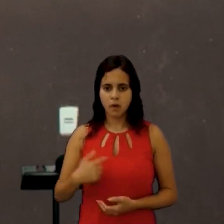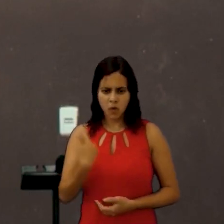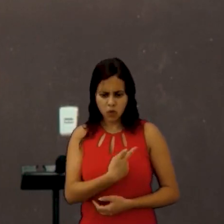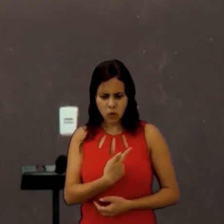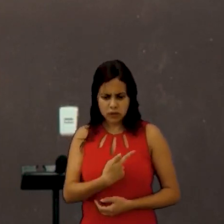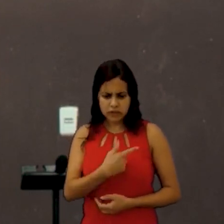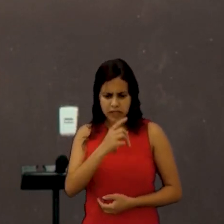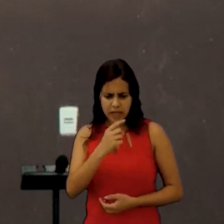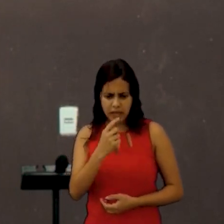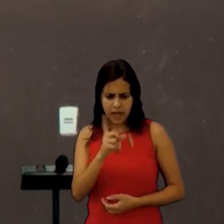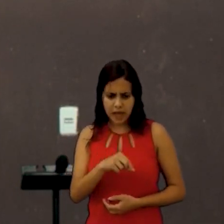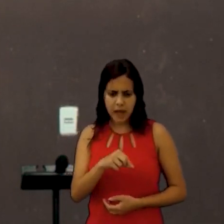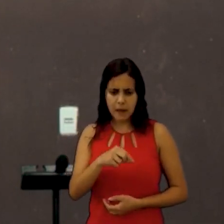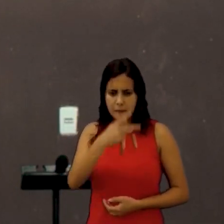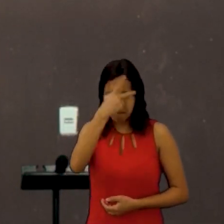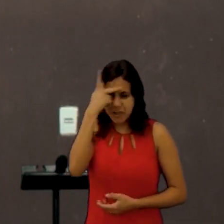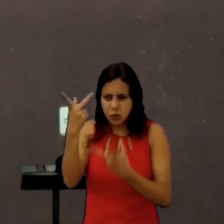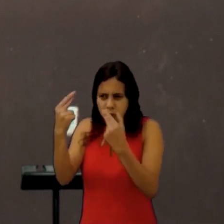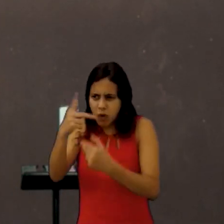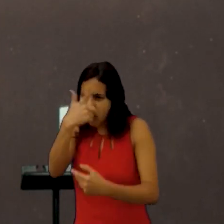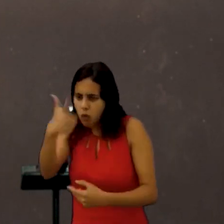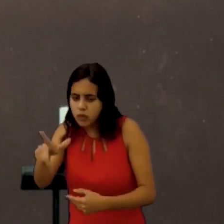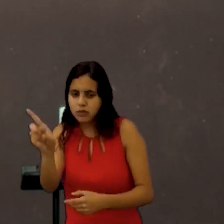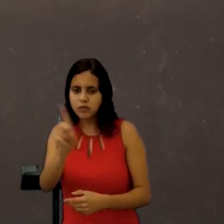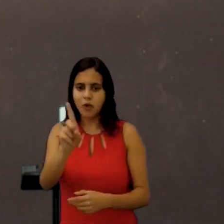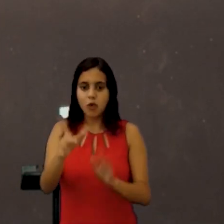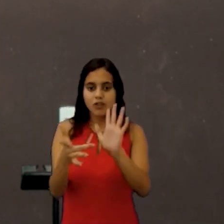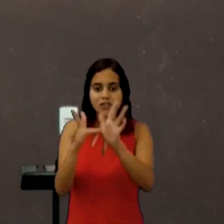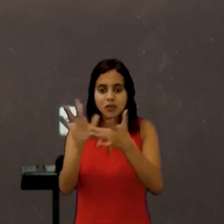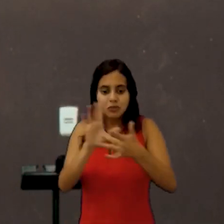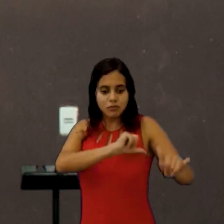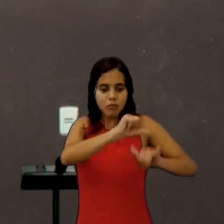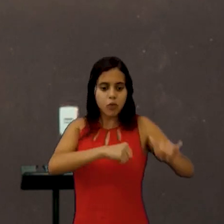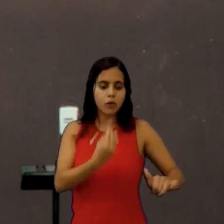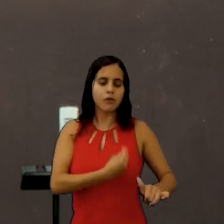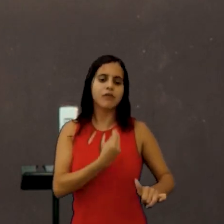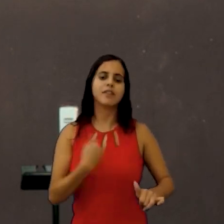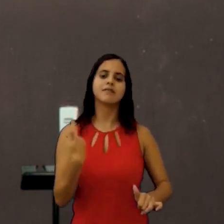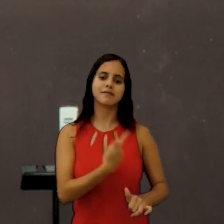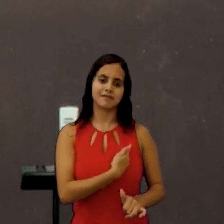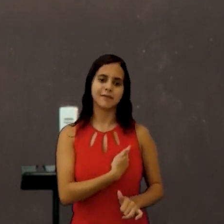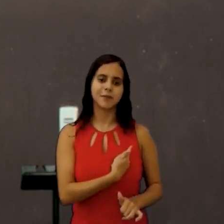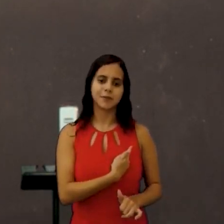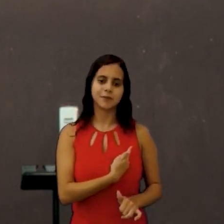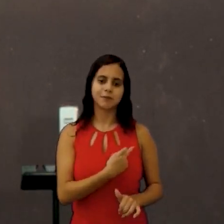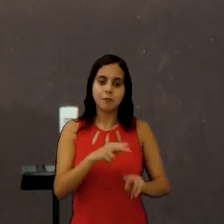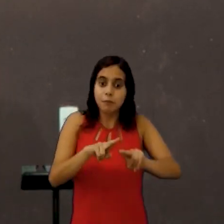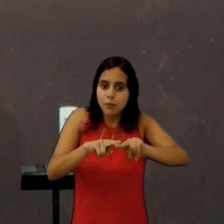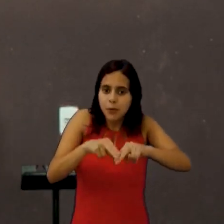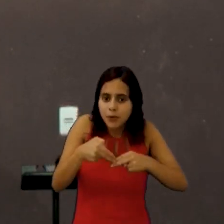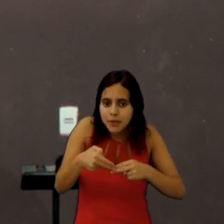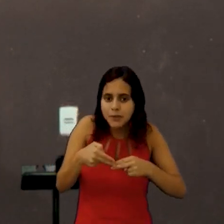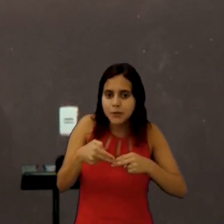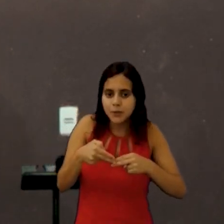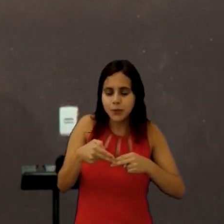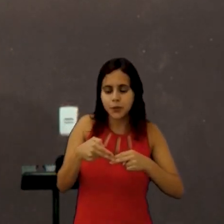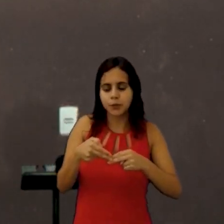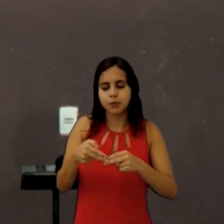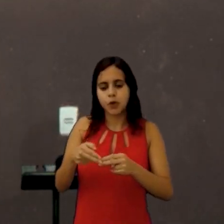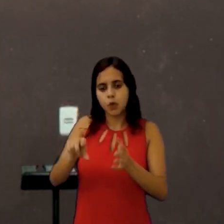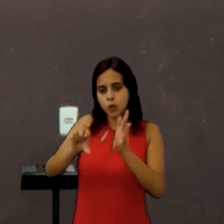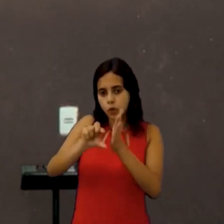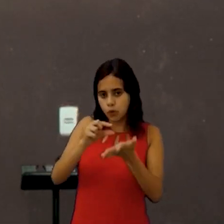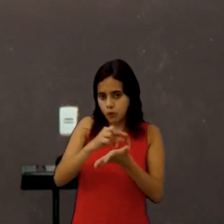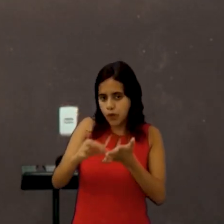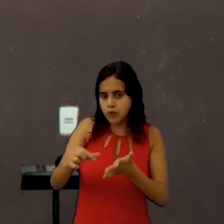quem éramos, somos nele algo novo. É por isso que então, ele diz, a partir do verso 11 até o